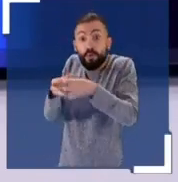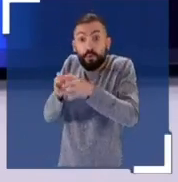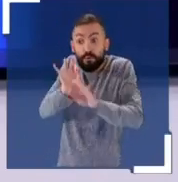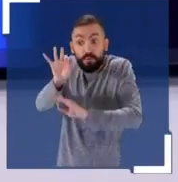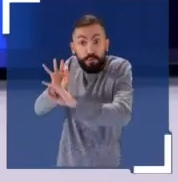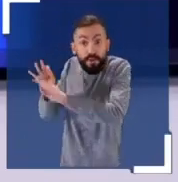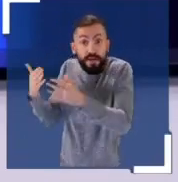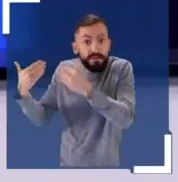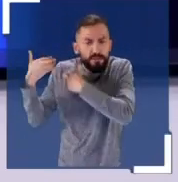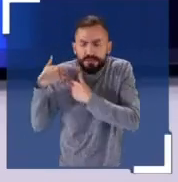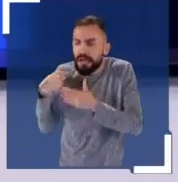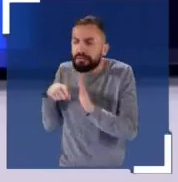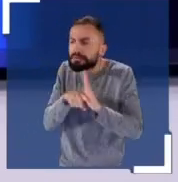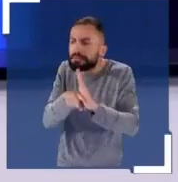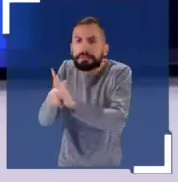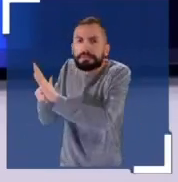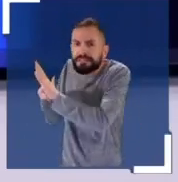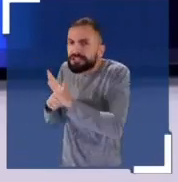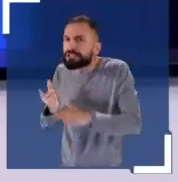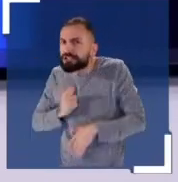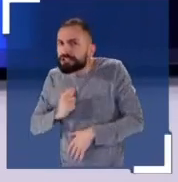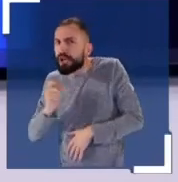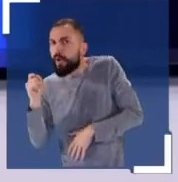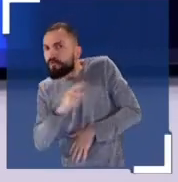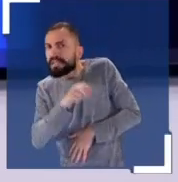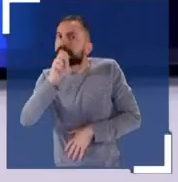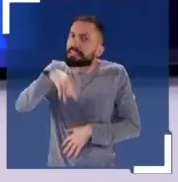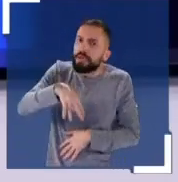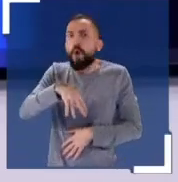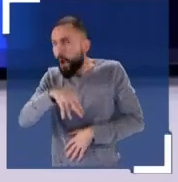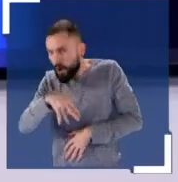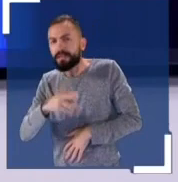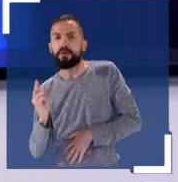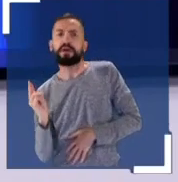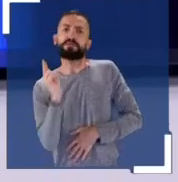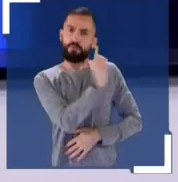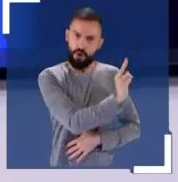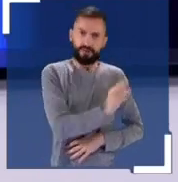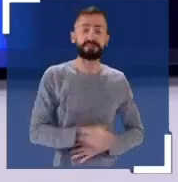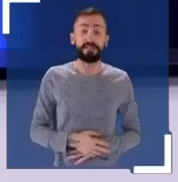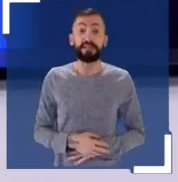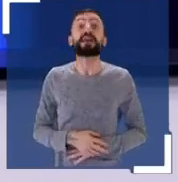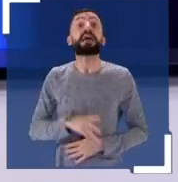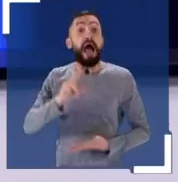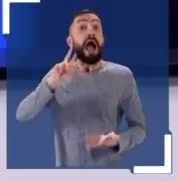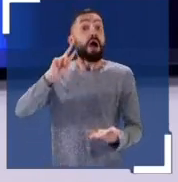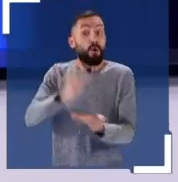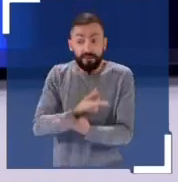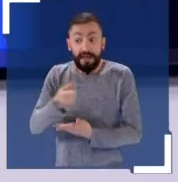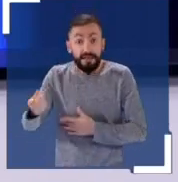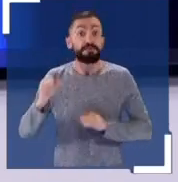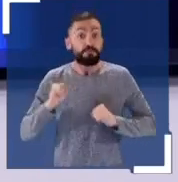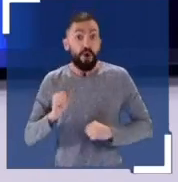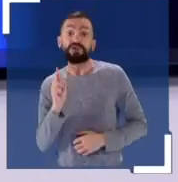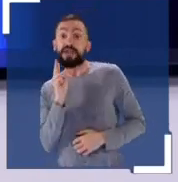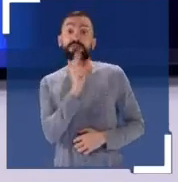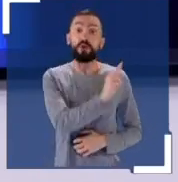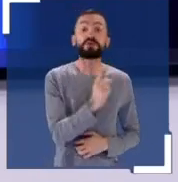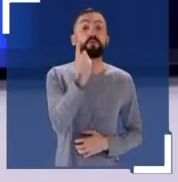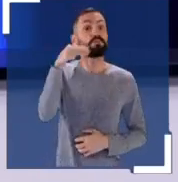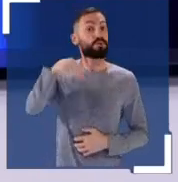é que vai analisar se houve a ofensa. O direito de resposta, se for concedido, será de